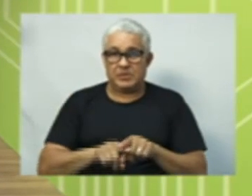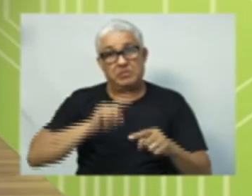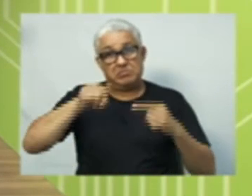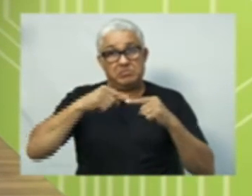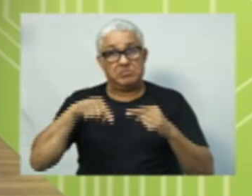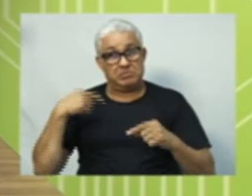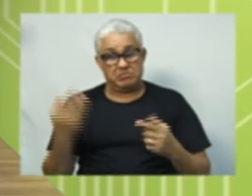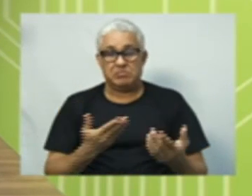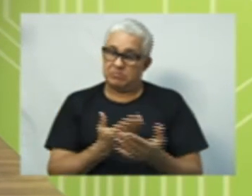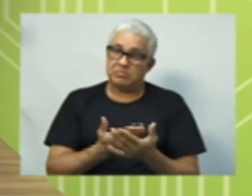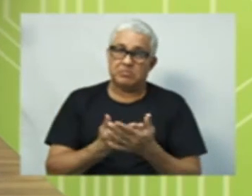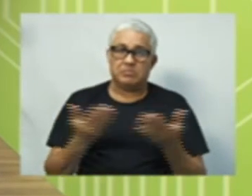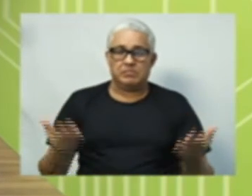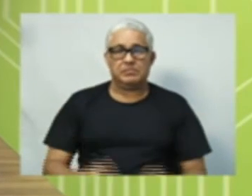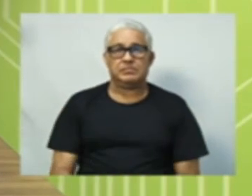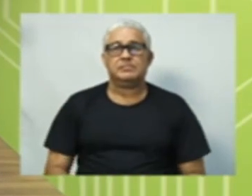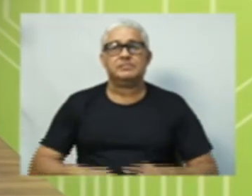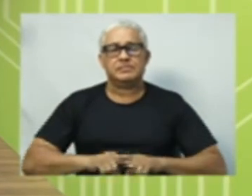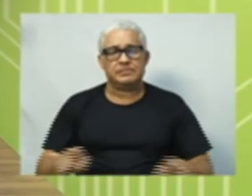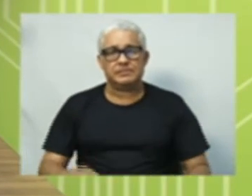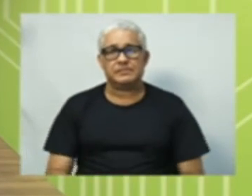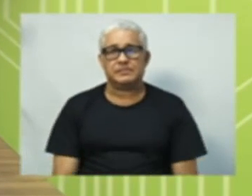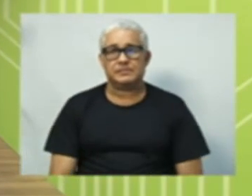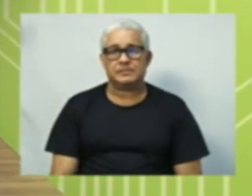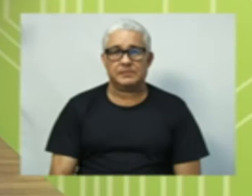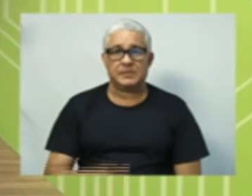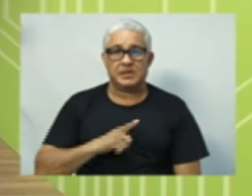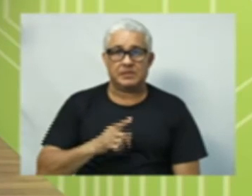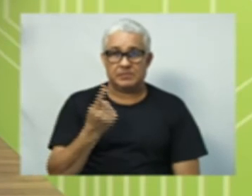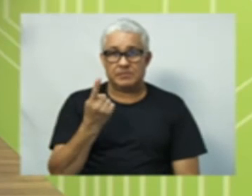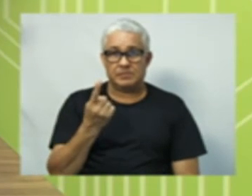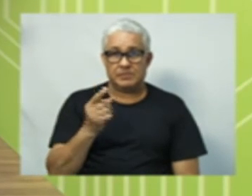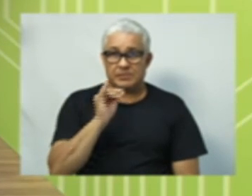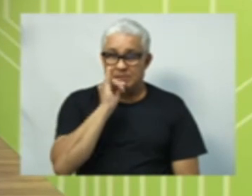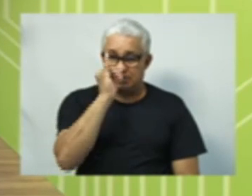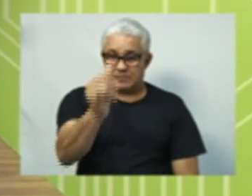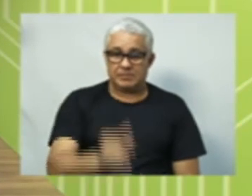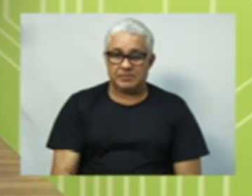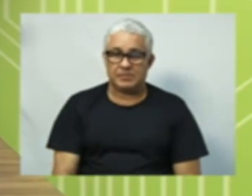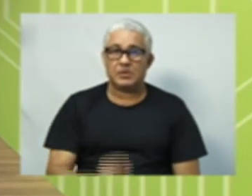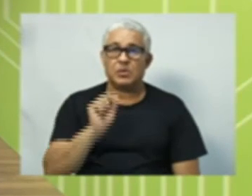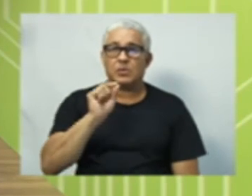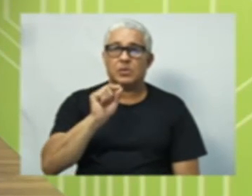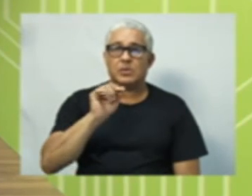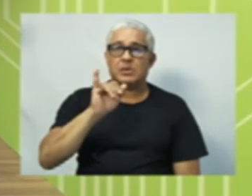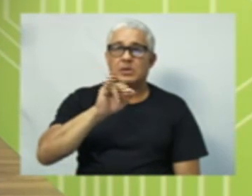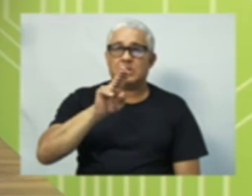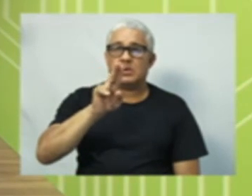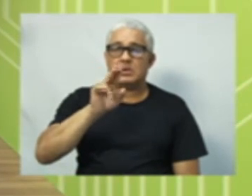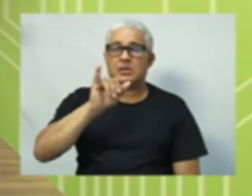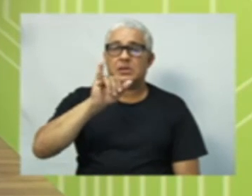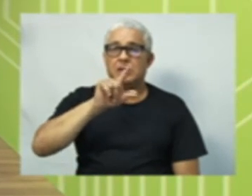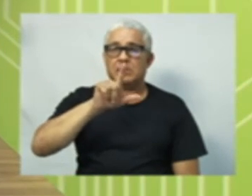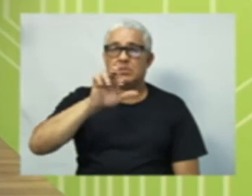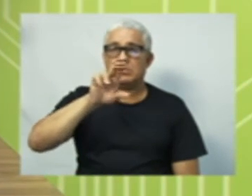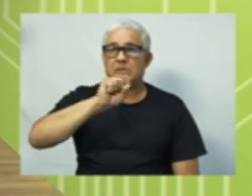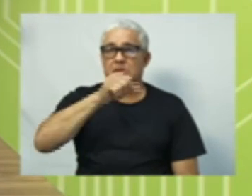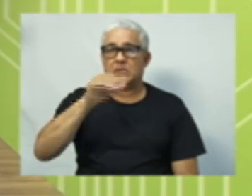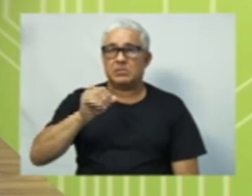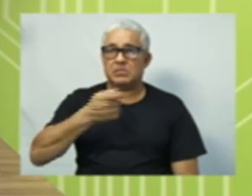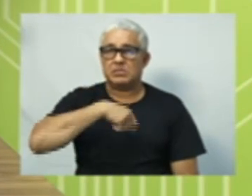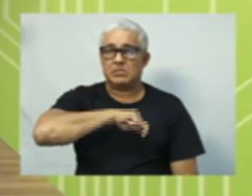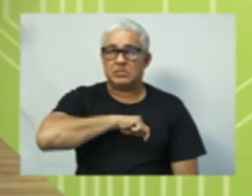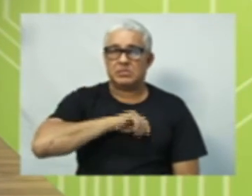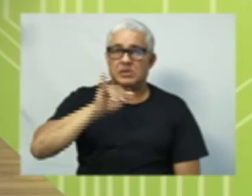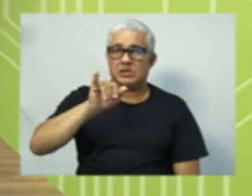objetivo da nossa aula, né? Mas temos uma coisinha que eu não falei ainda. E o que é ilusão fiscal? Professora, vou deixar para a senhora